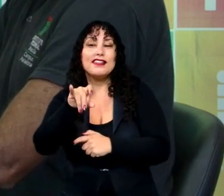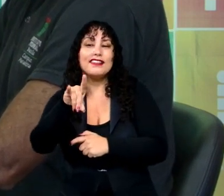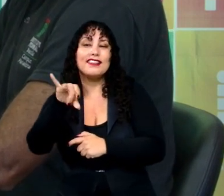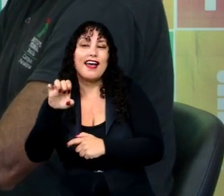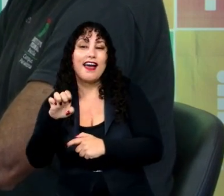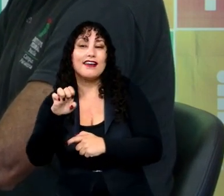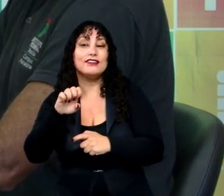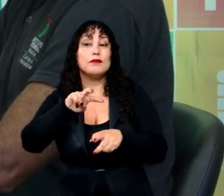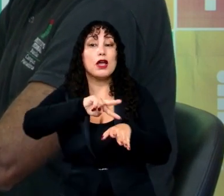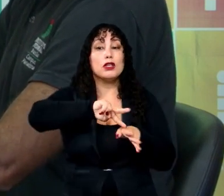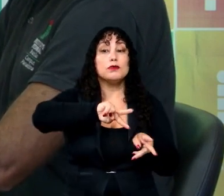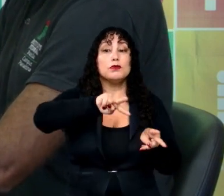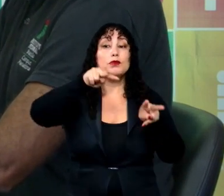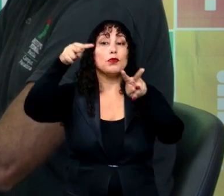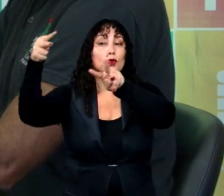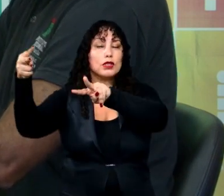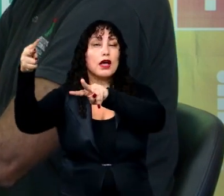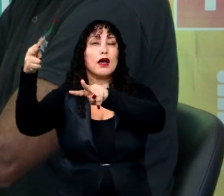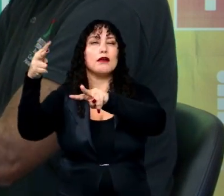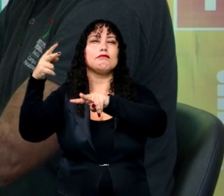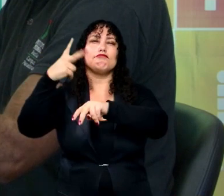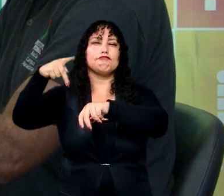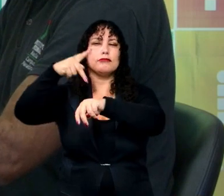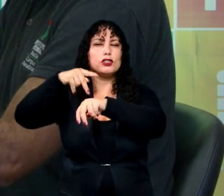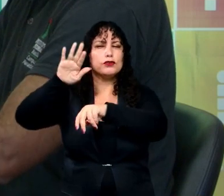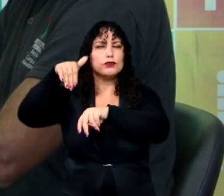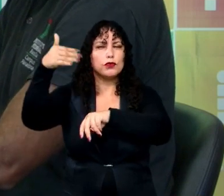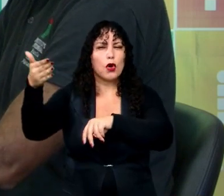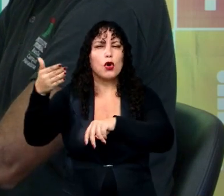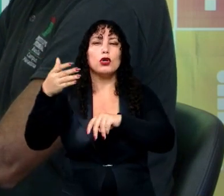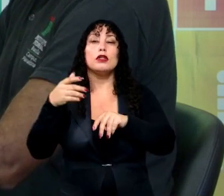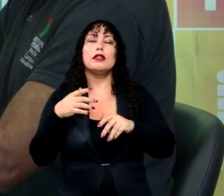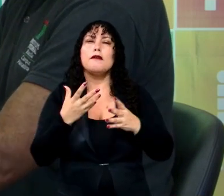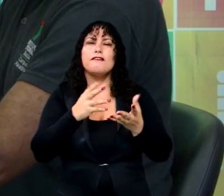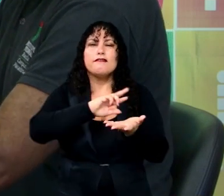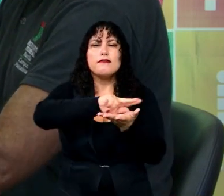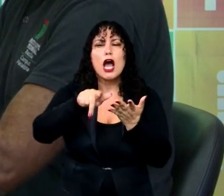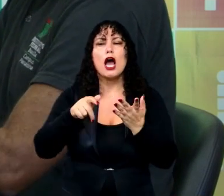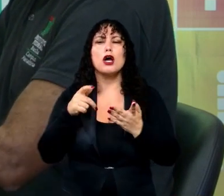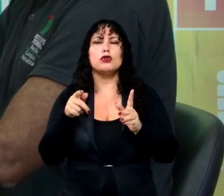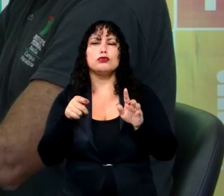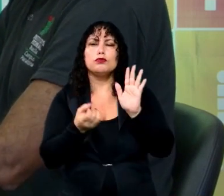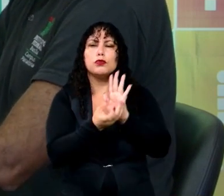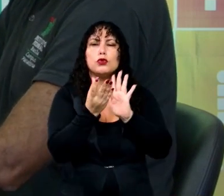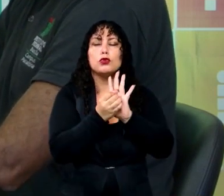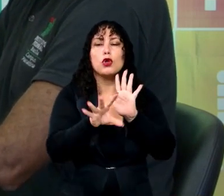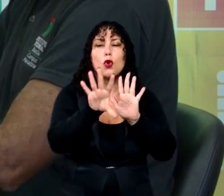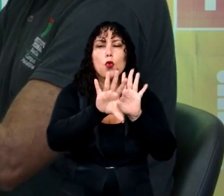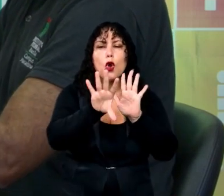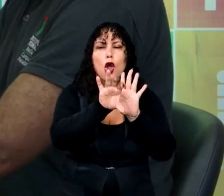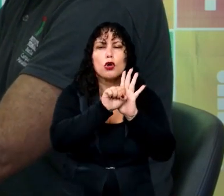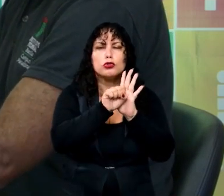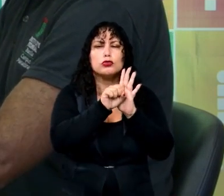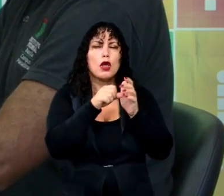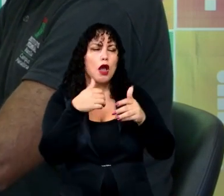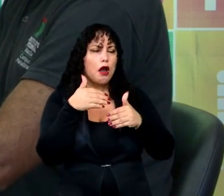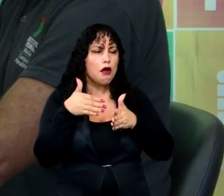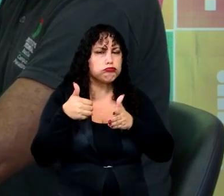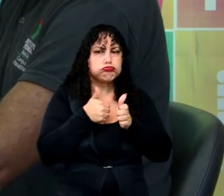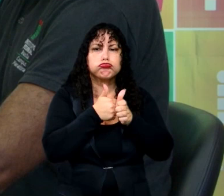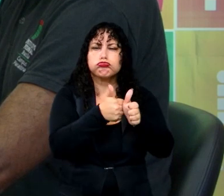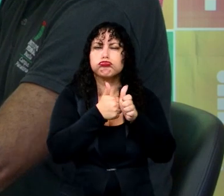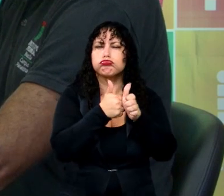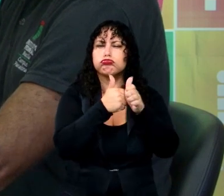pro mercado externo Mas já tem muitos produtores que coloca lá um CR code que acompanhar meu processo produtivo hoje com